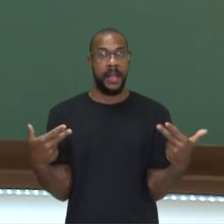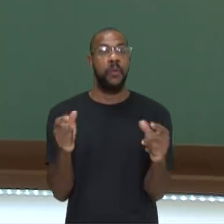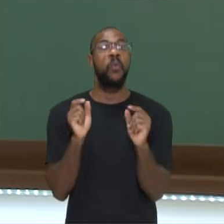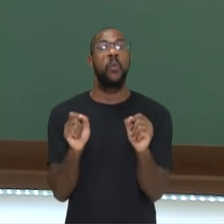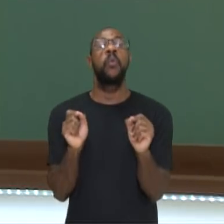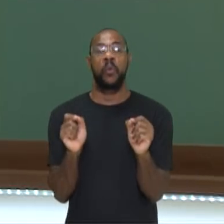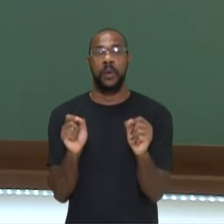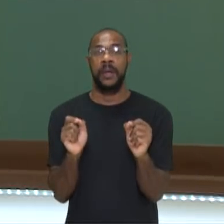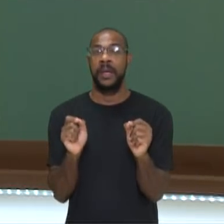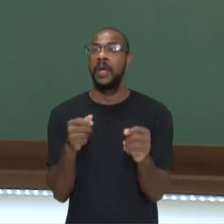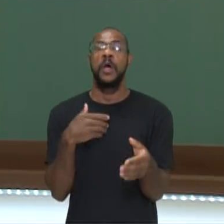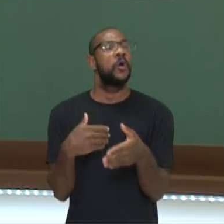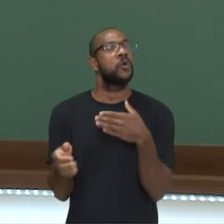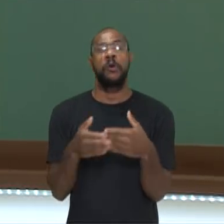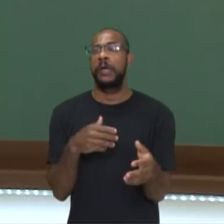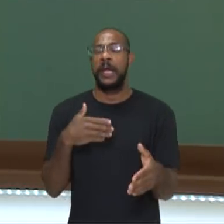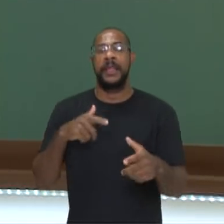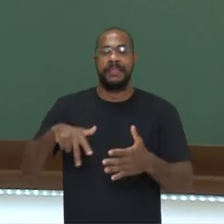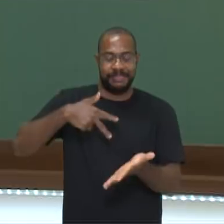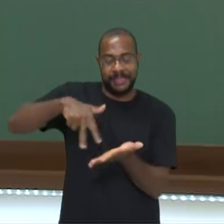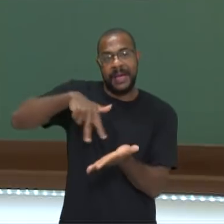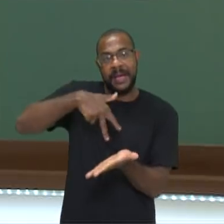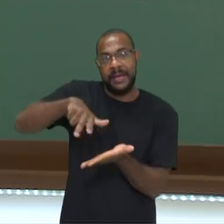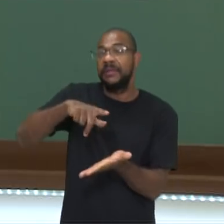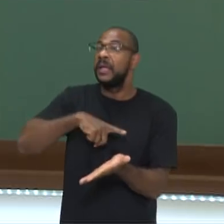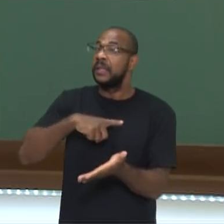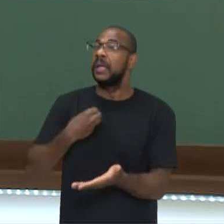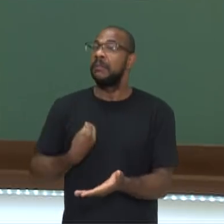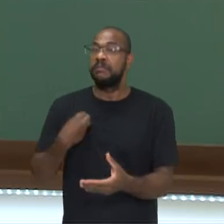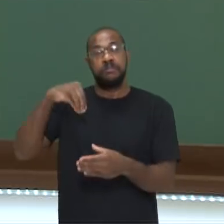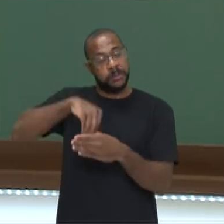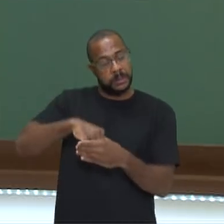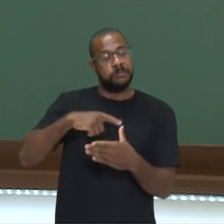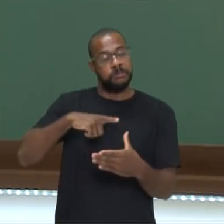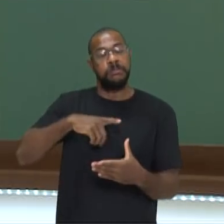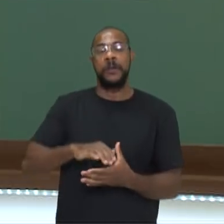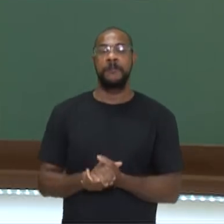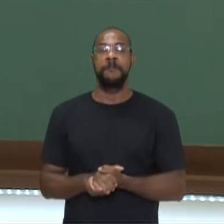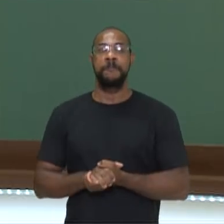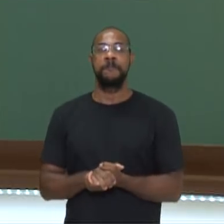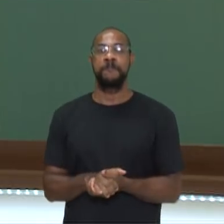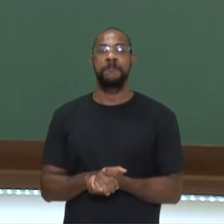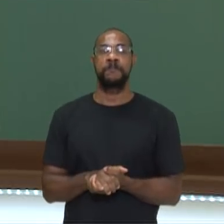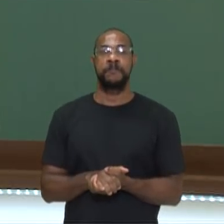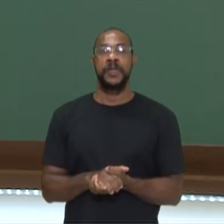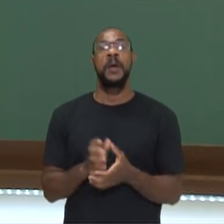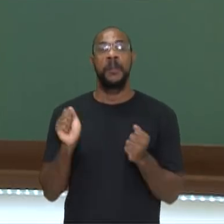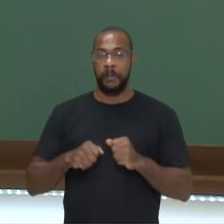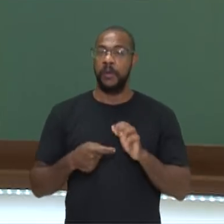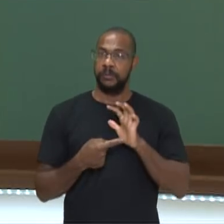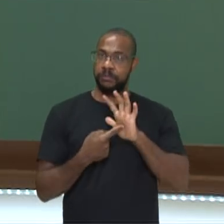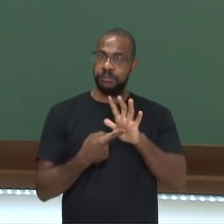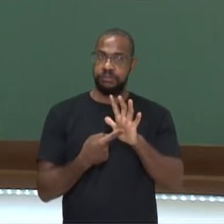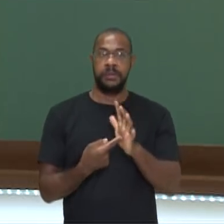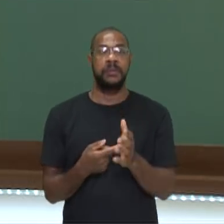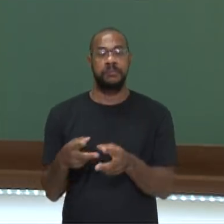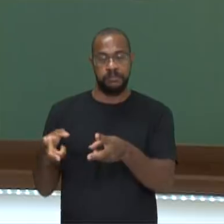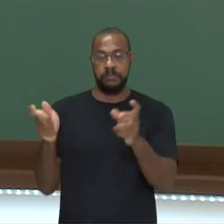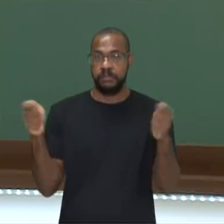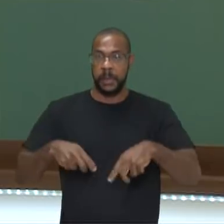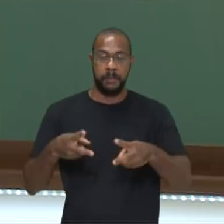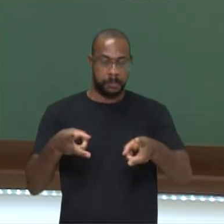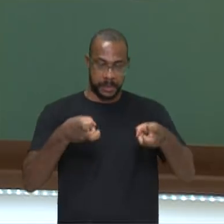elementos, em qualquer dança, eles estarão presentes e nós poderemos identificá-los, tá?